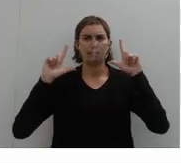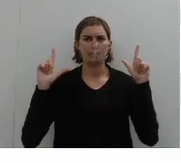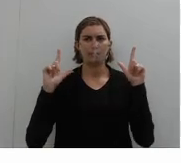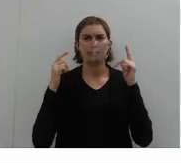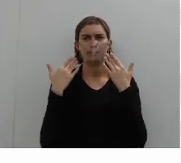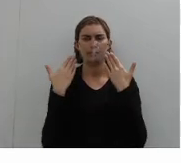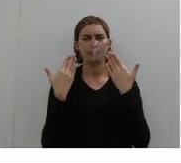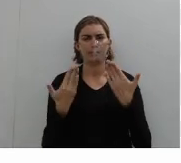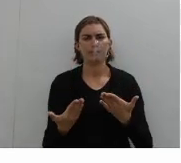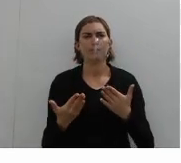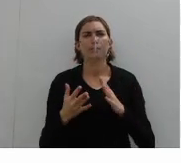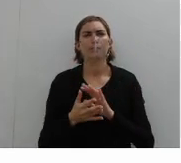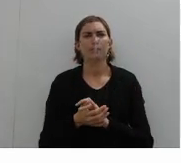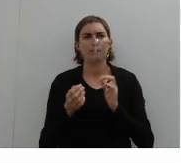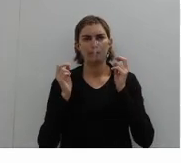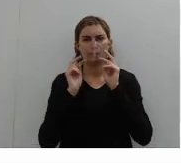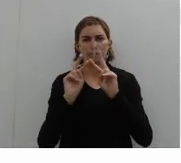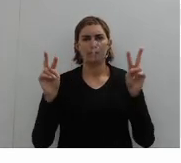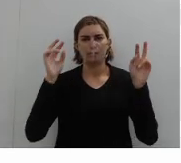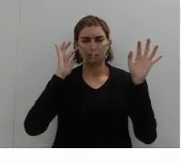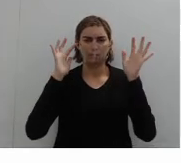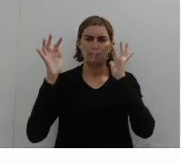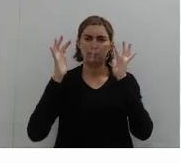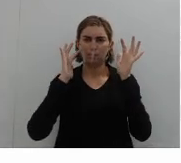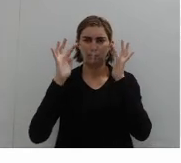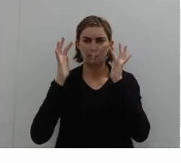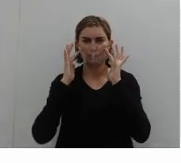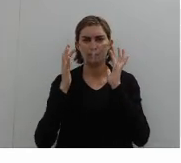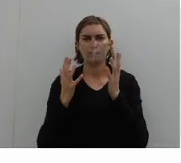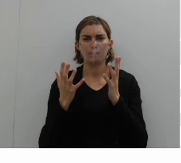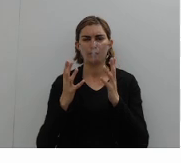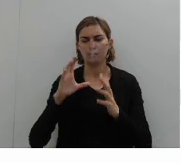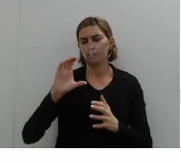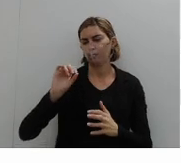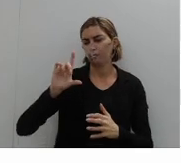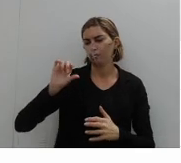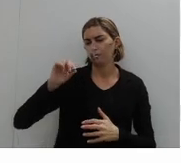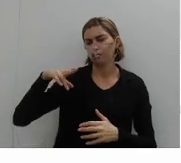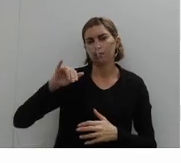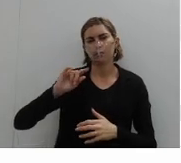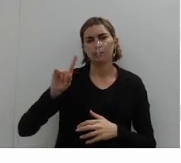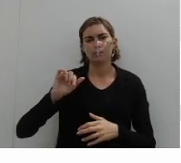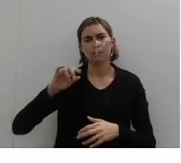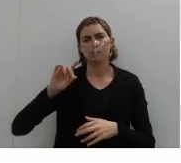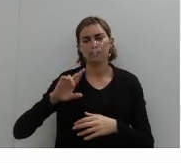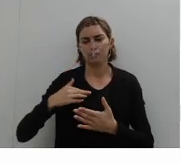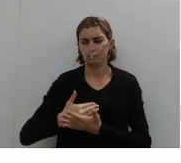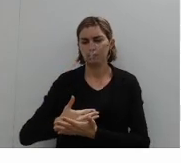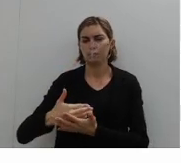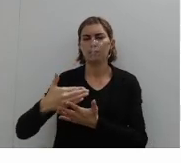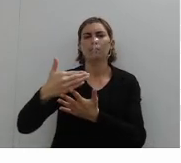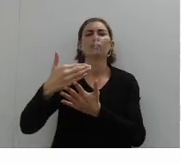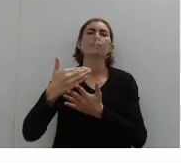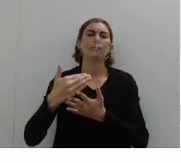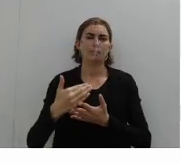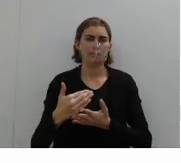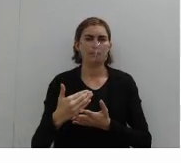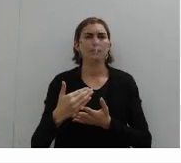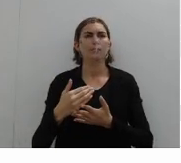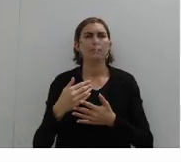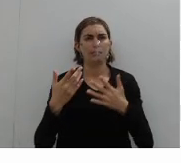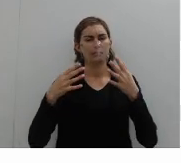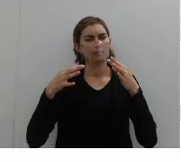vocês é a visão ideológica dos colonizadores, né? Essa visão ideológica dos colonizadores